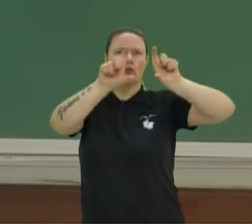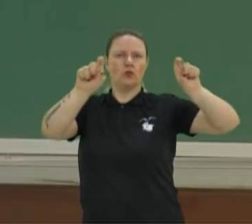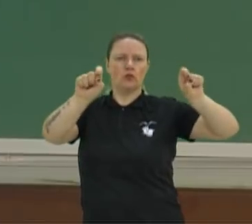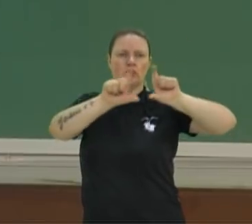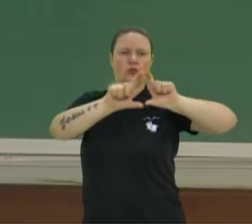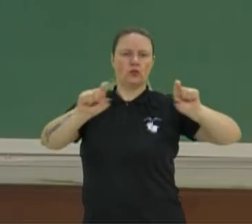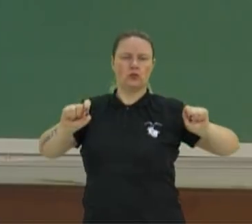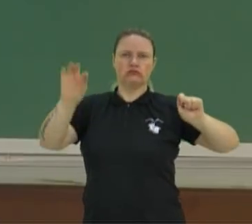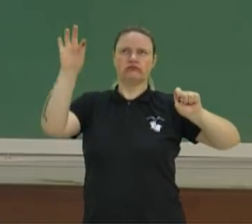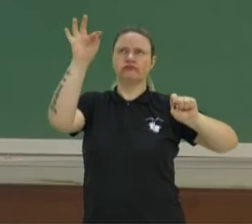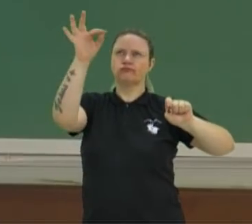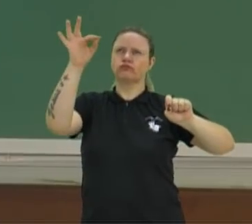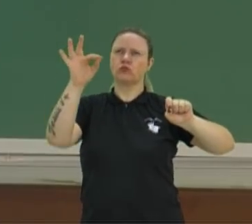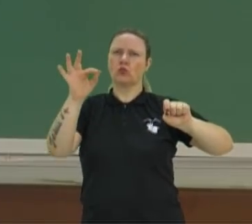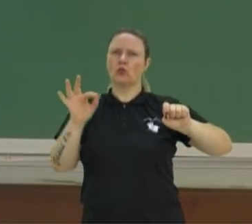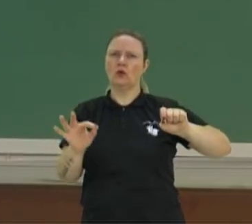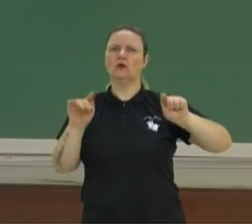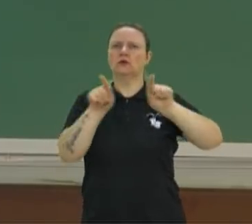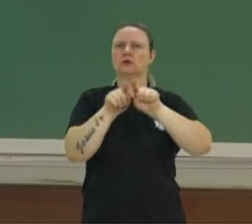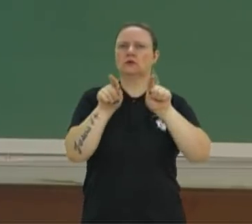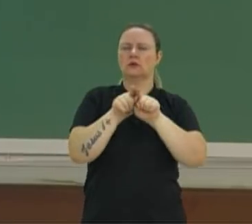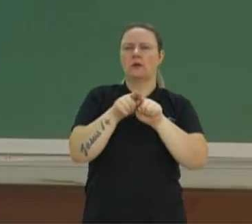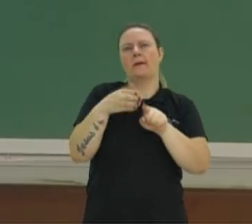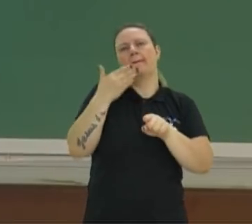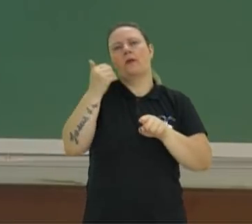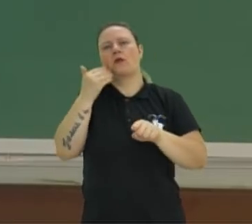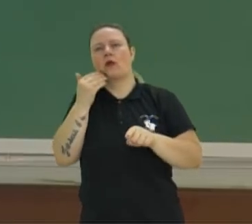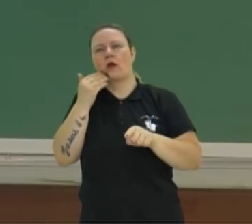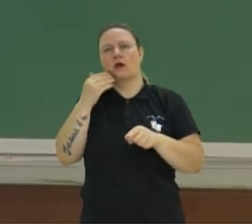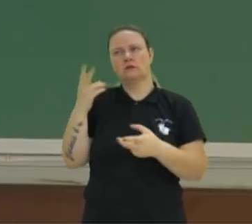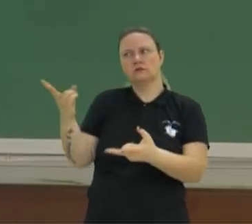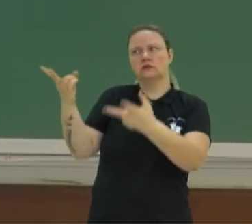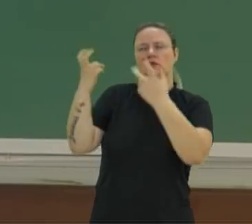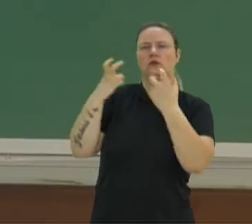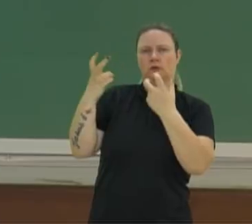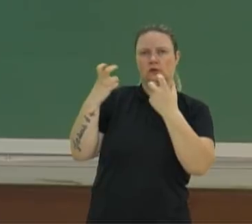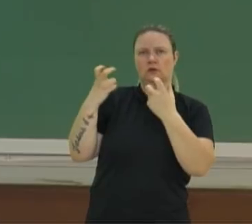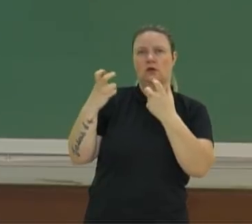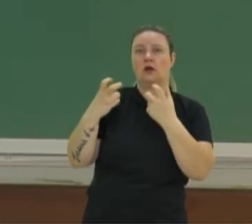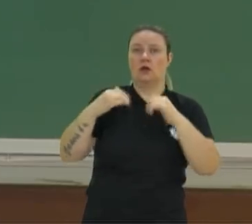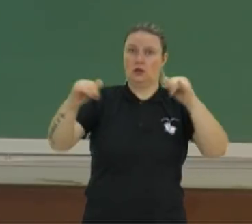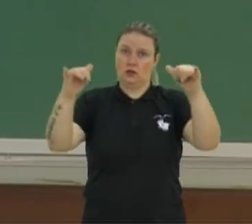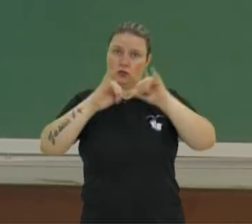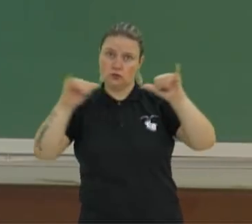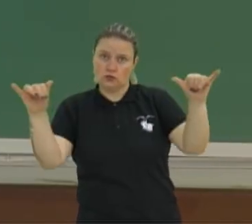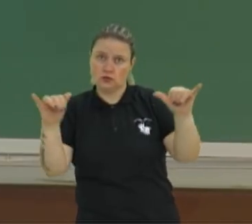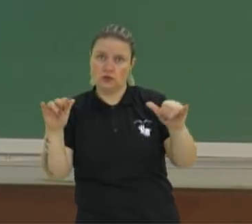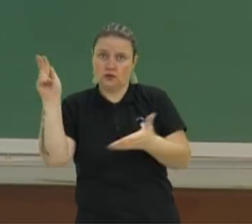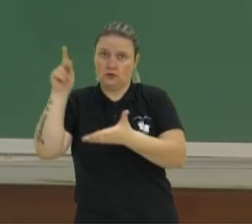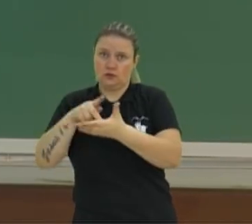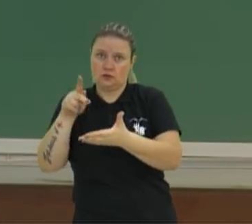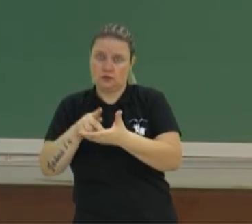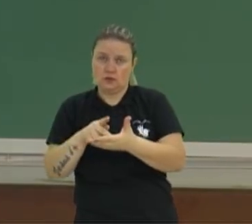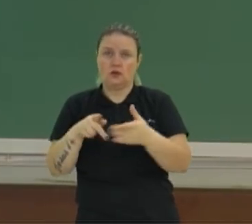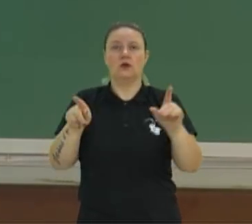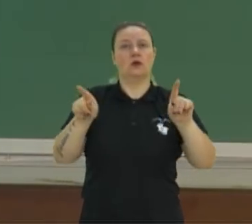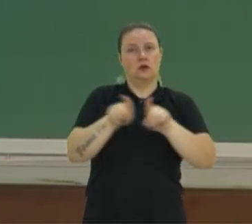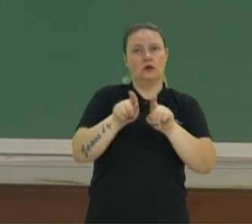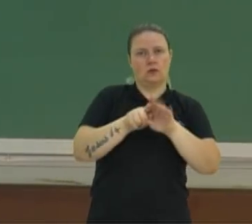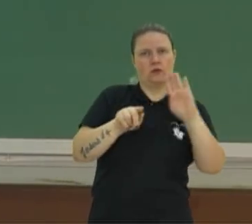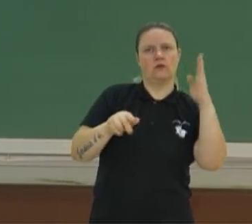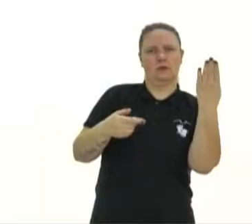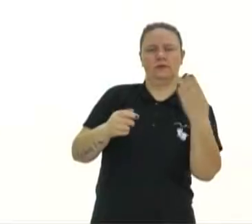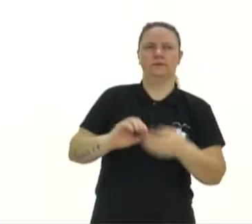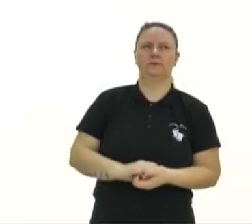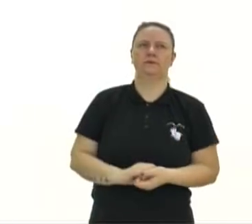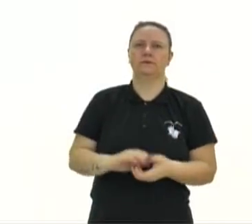mais fácil de identificar uma notícia falsa e uma verdadeira. Vamos ver o resumo da nossa aula.